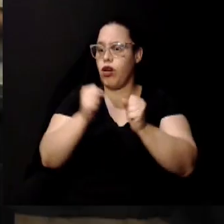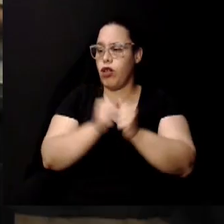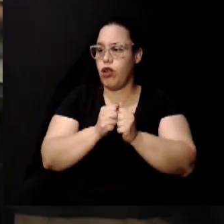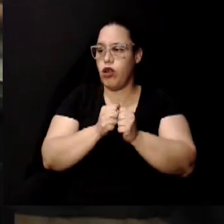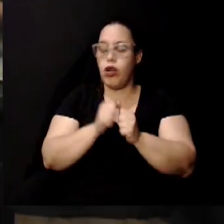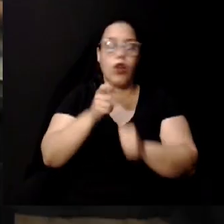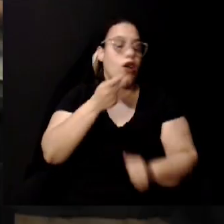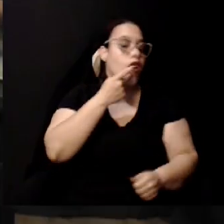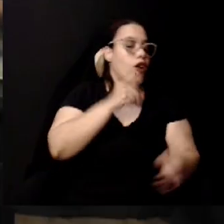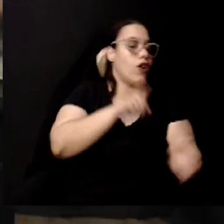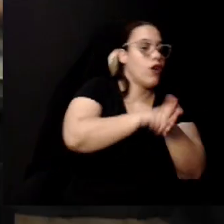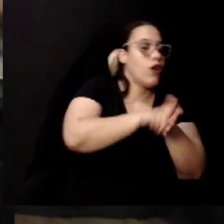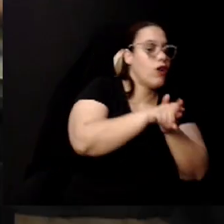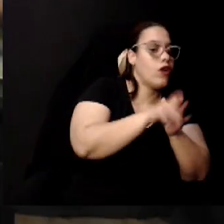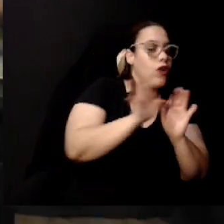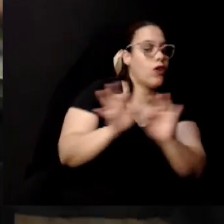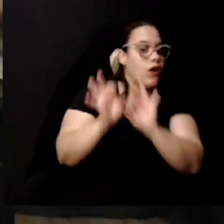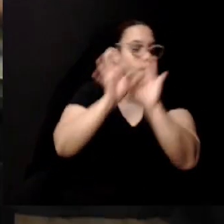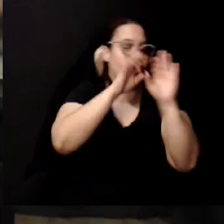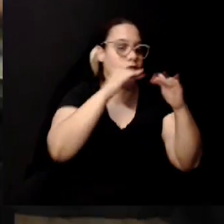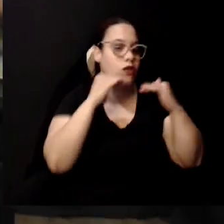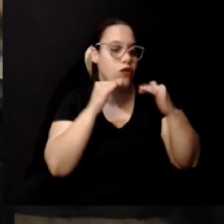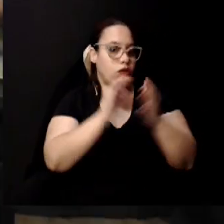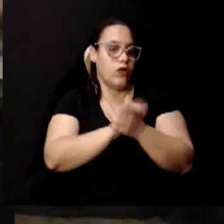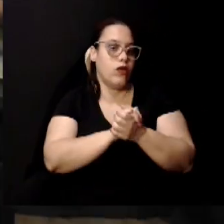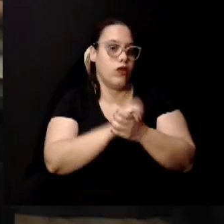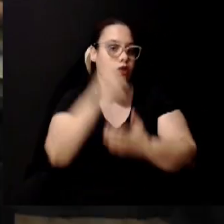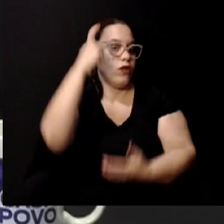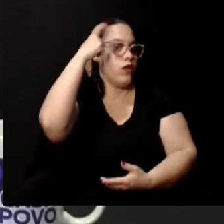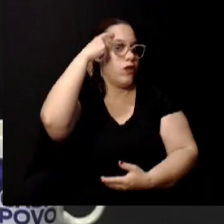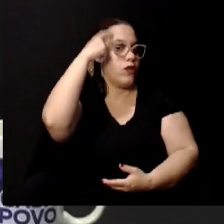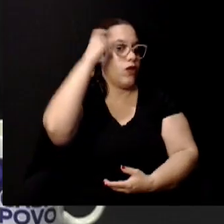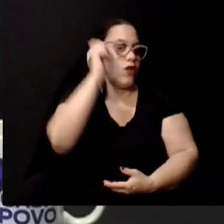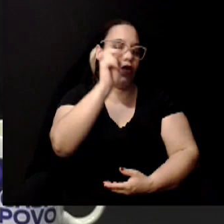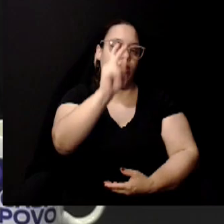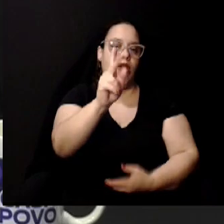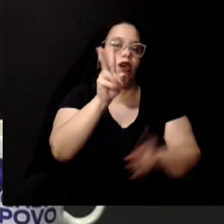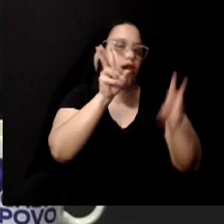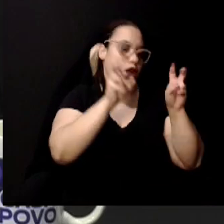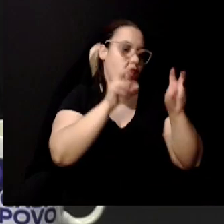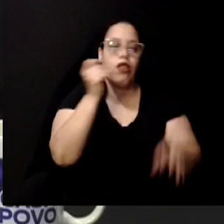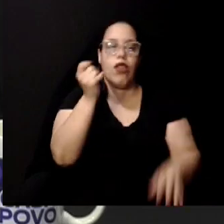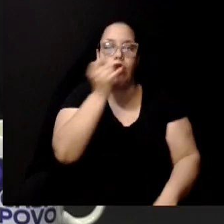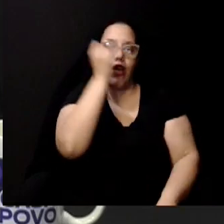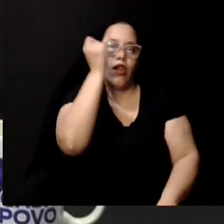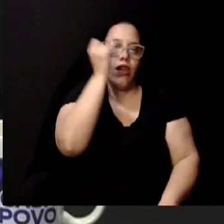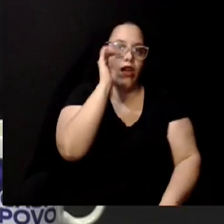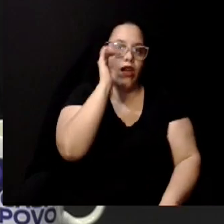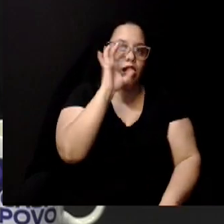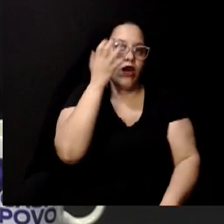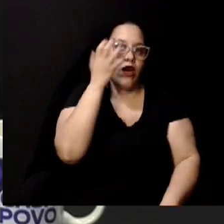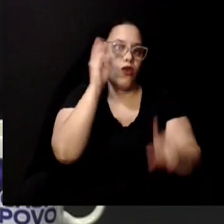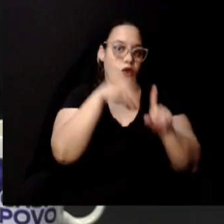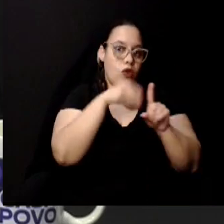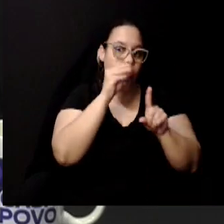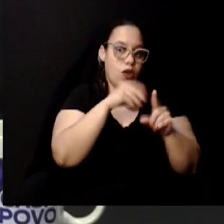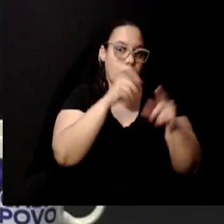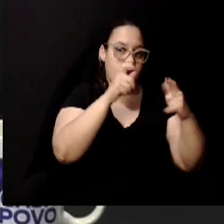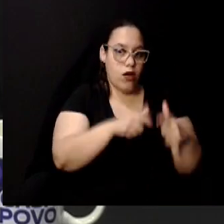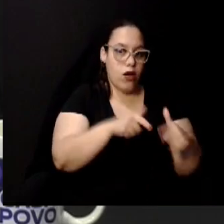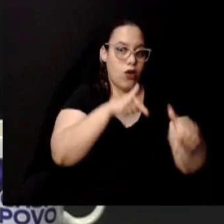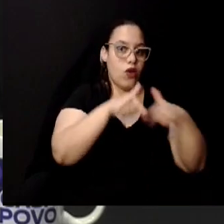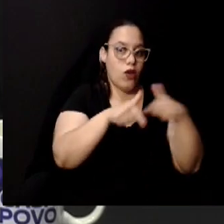para quem está nos acompanhando e pensando assim, este assunto é importante, está acontecendo um assédio aqui no meu local de trabalho, mas